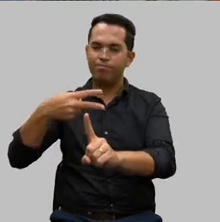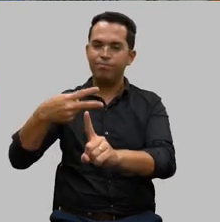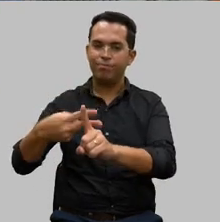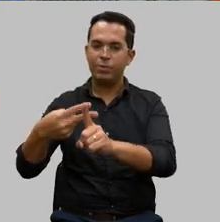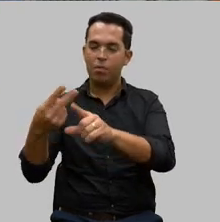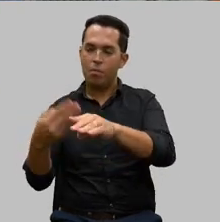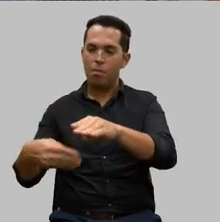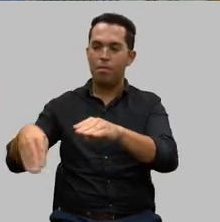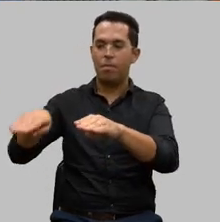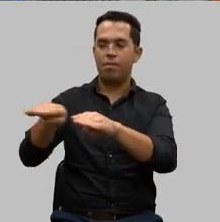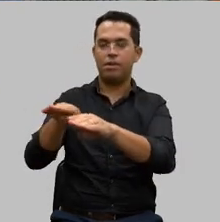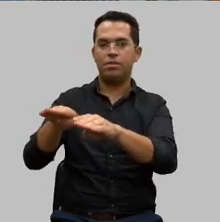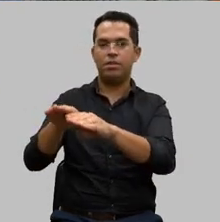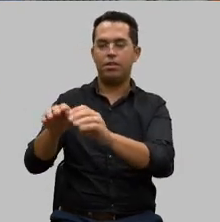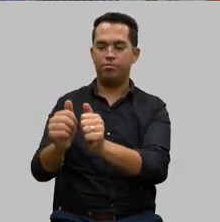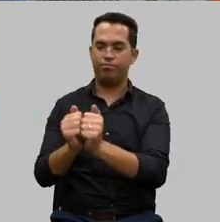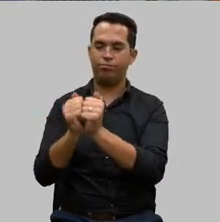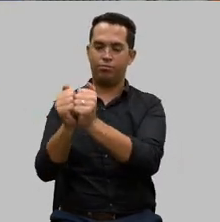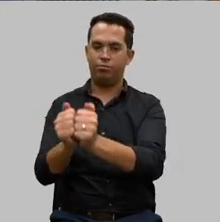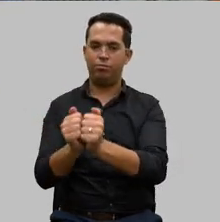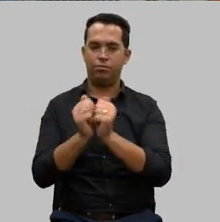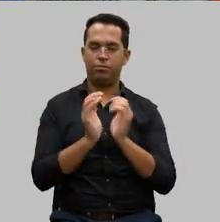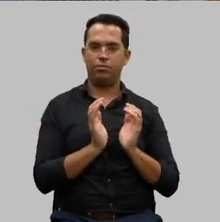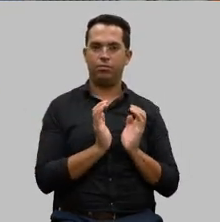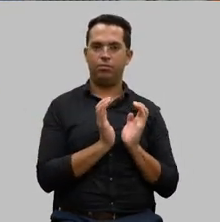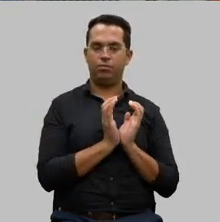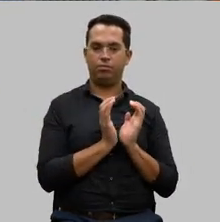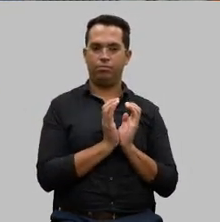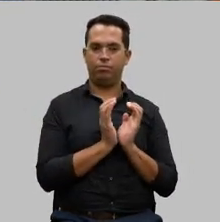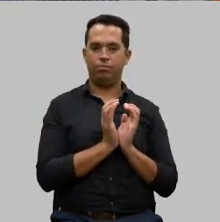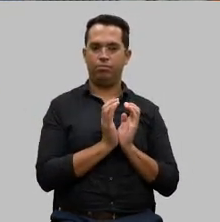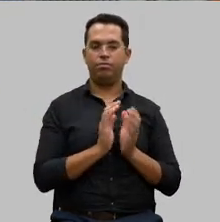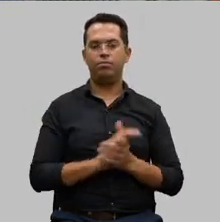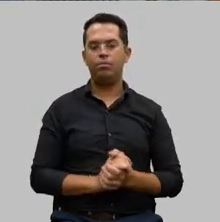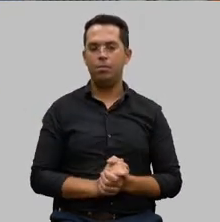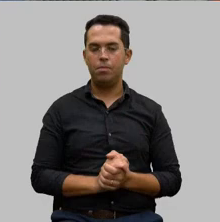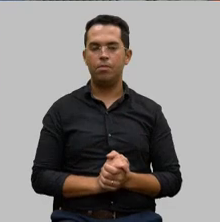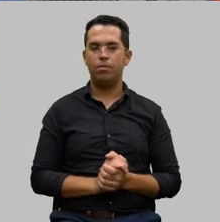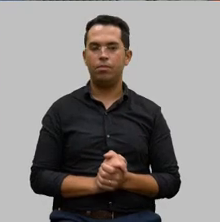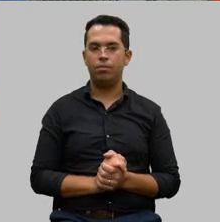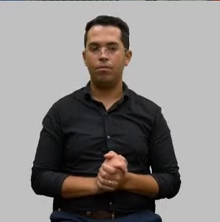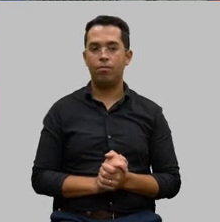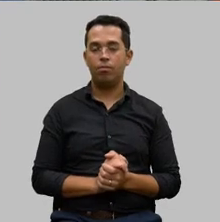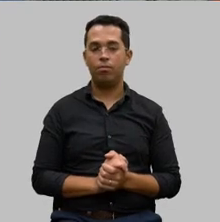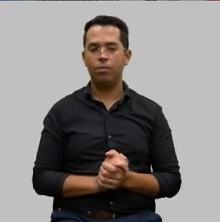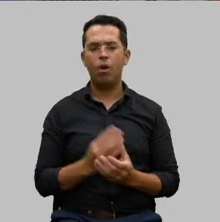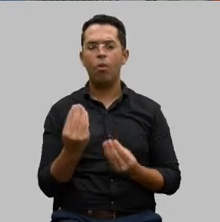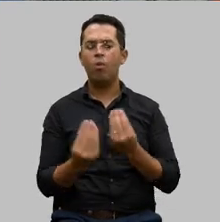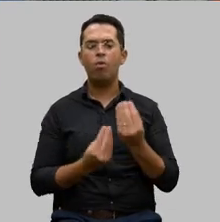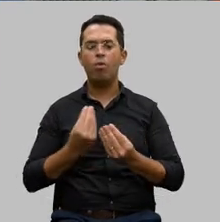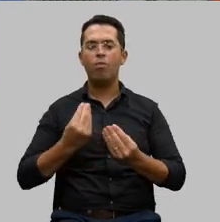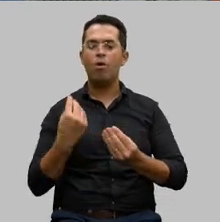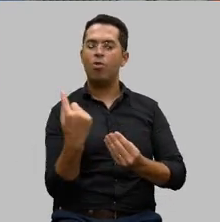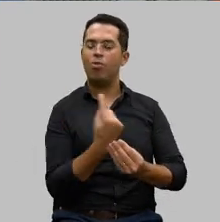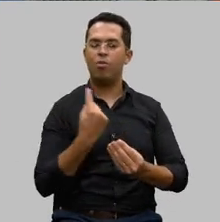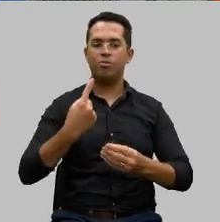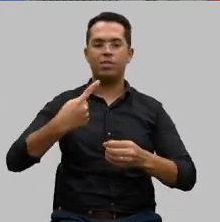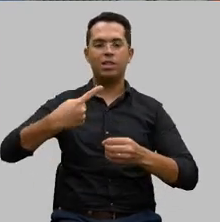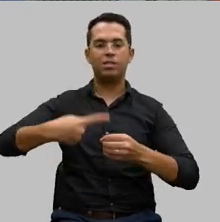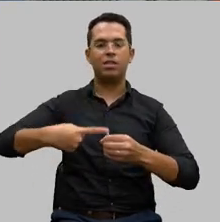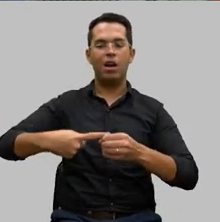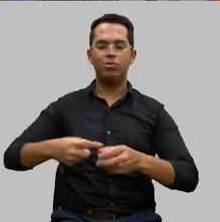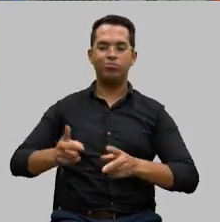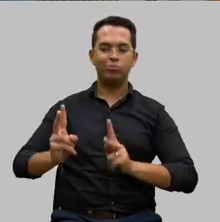seria da nossa sociedade se não fosse as rapaz os lares de idosos